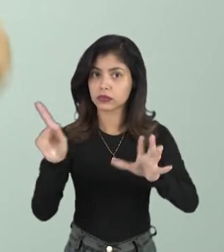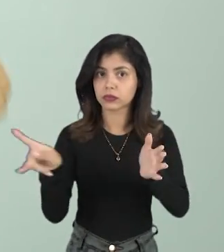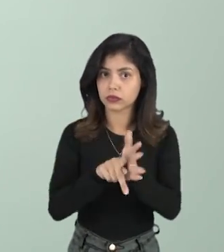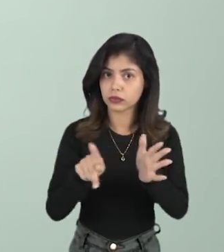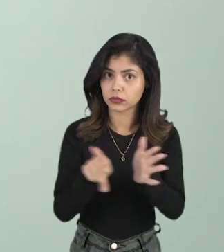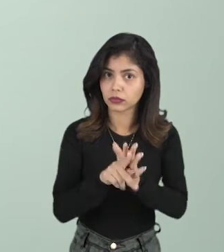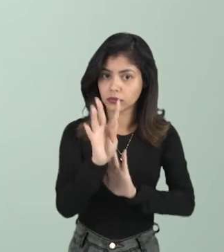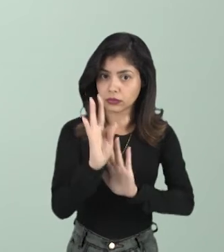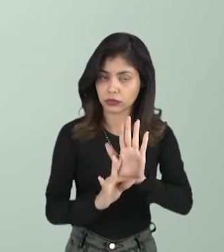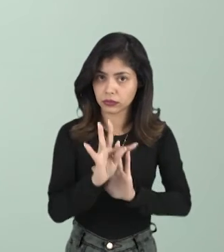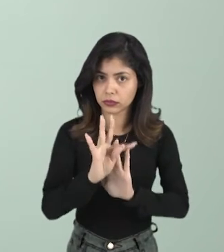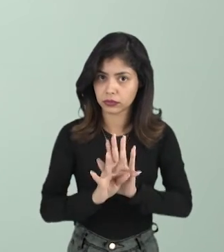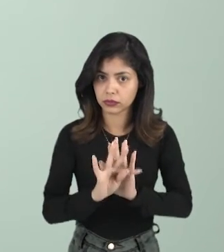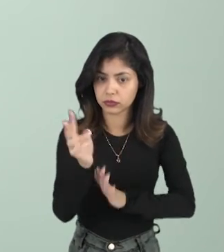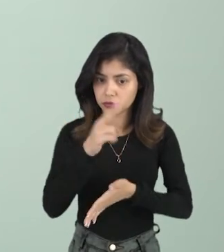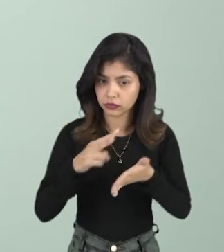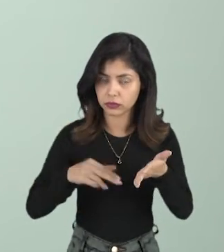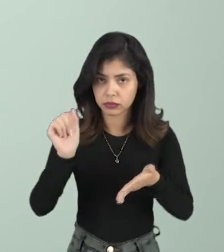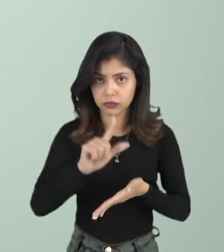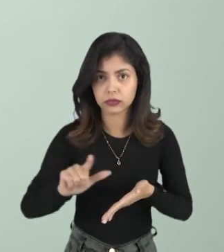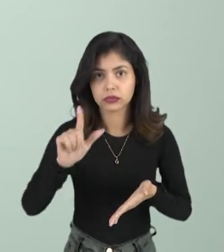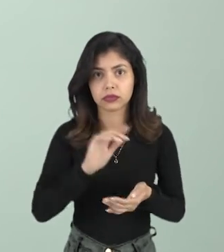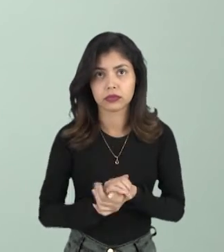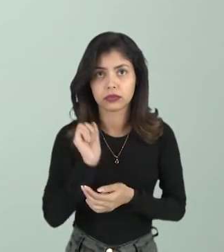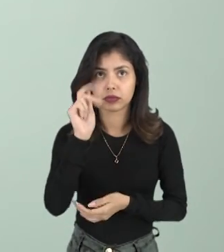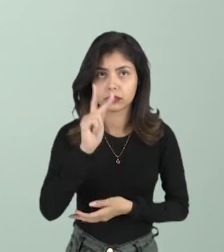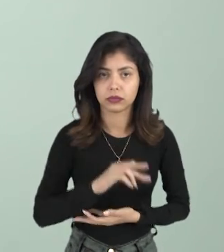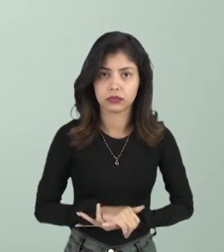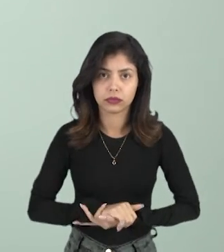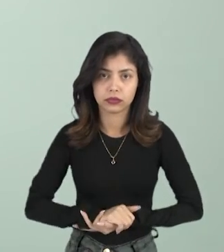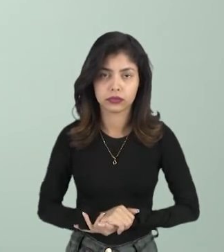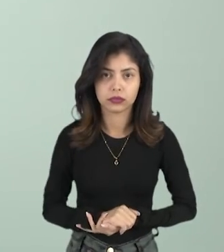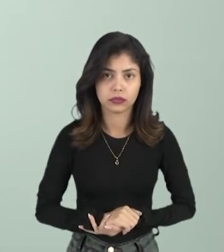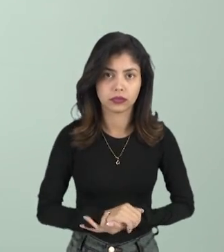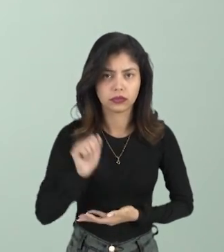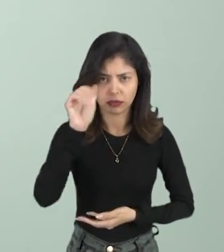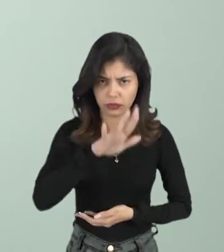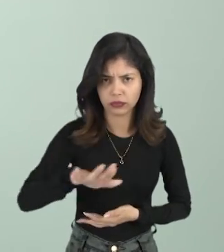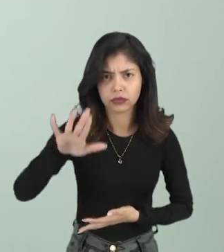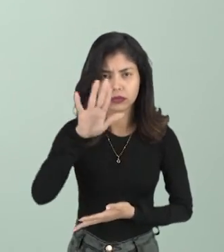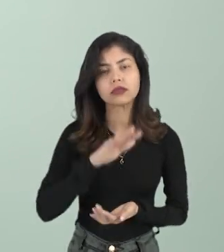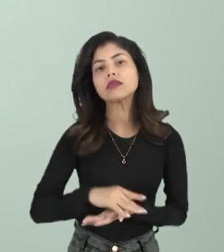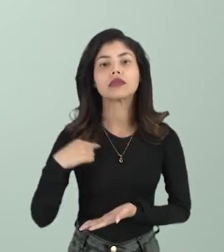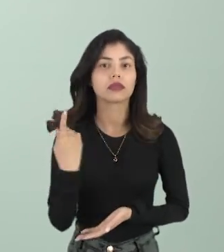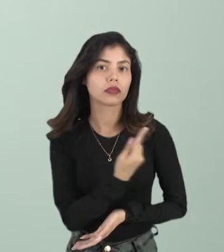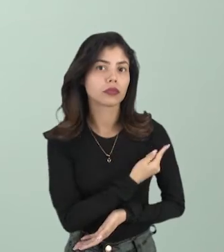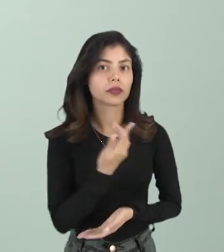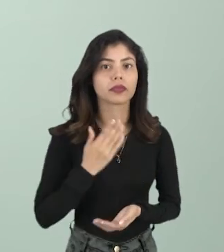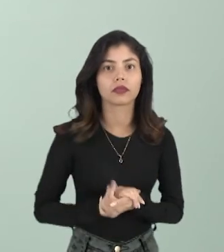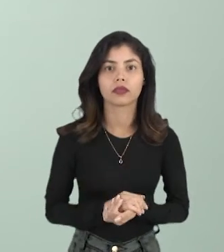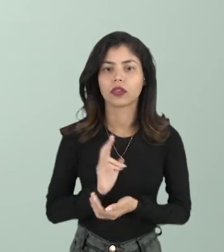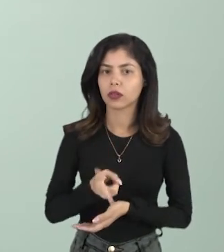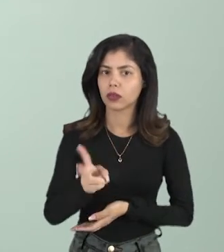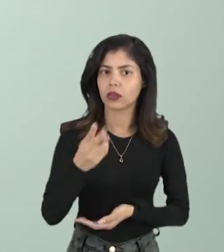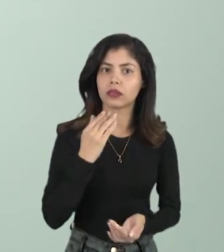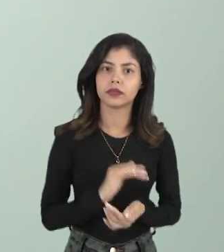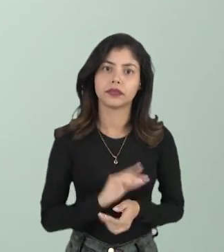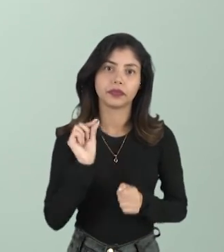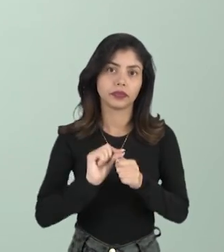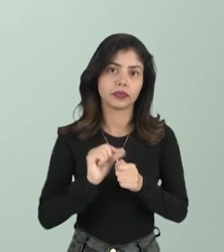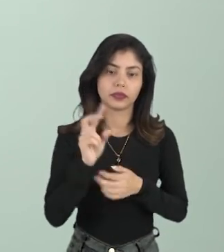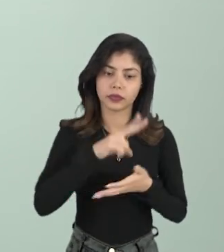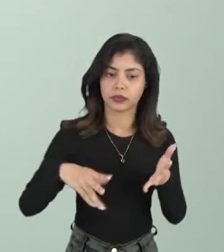de leitura para cada tipo textual, ok? Geralmente, a gente costuma fazer uma